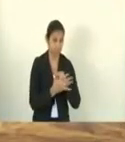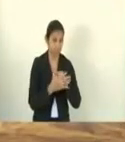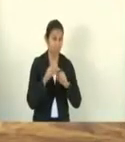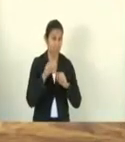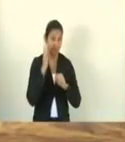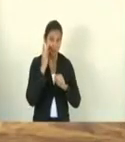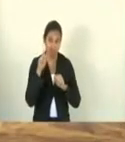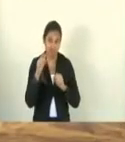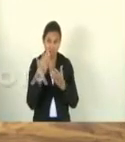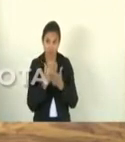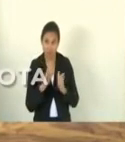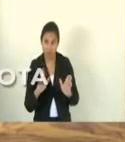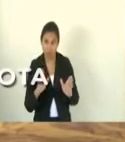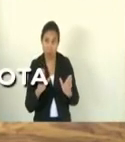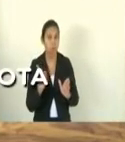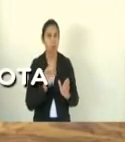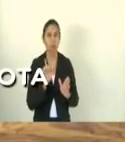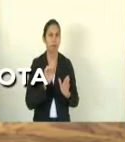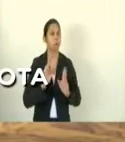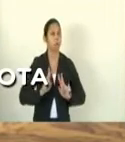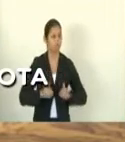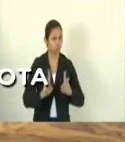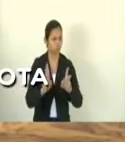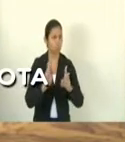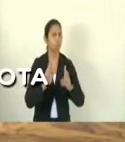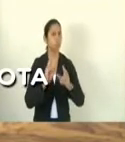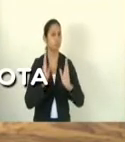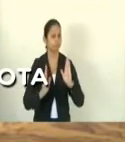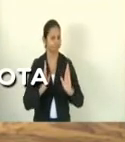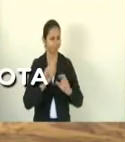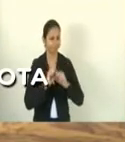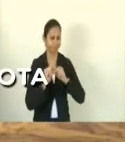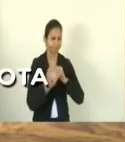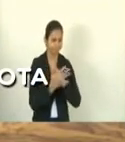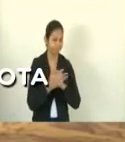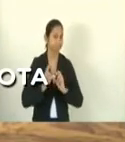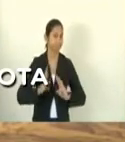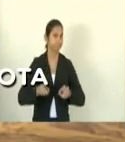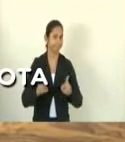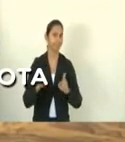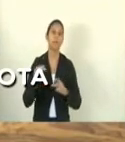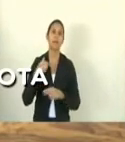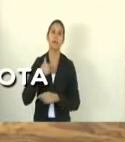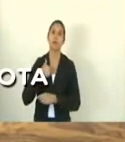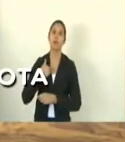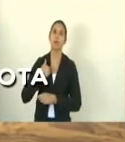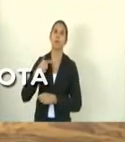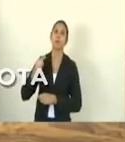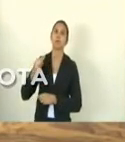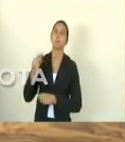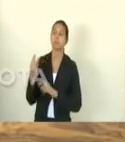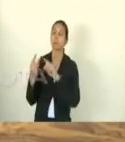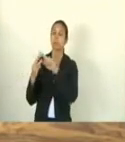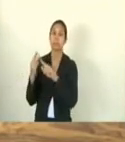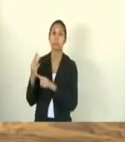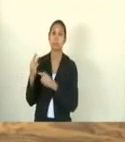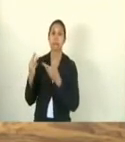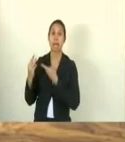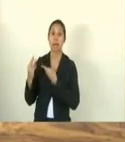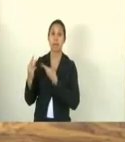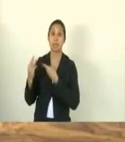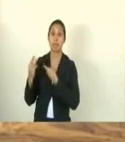achando que acabou, mas não acabou a pandemia. Eu pedi três colegas de turma, três colegas de turma.